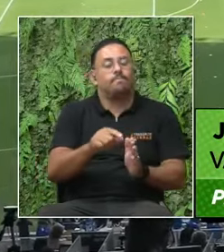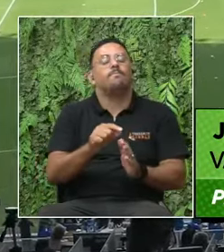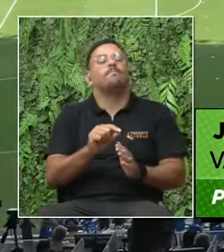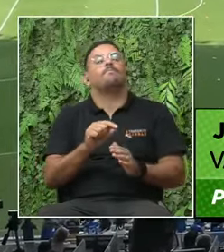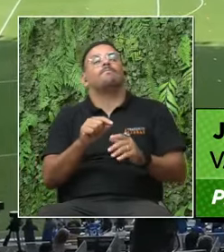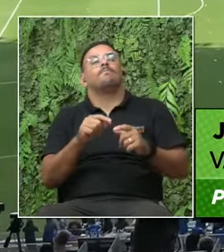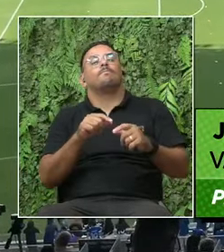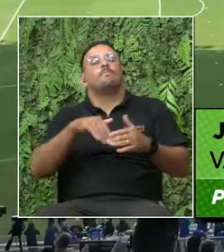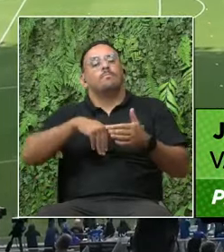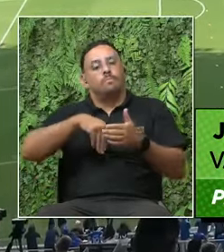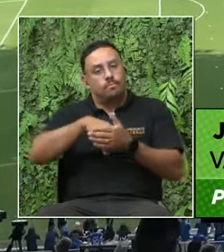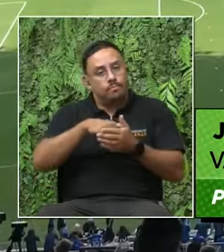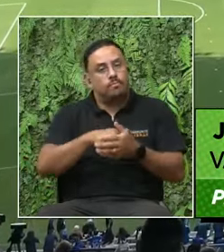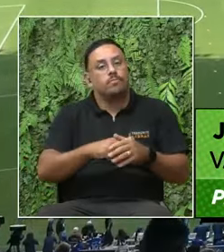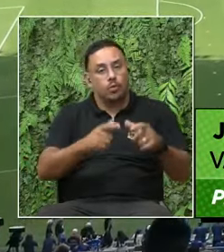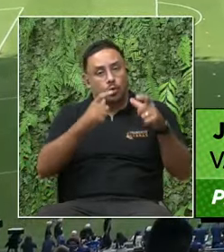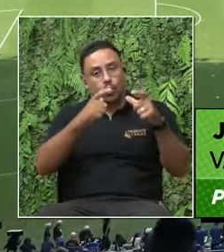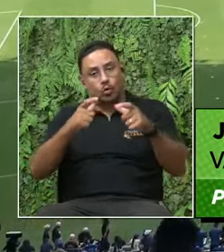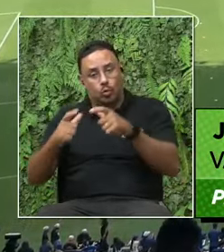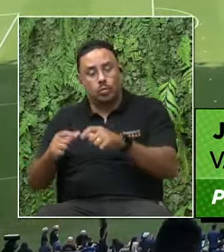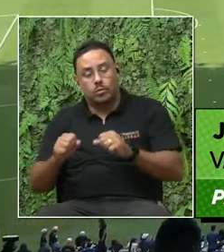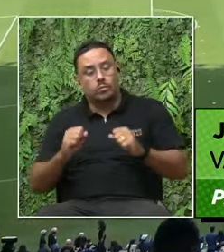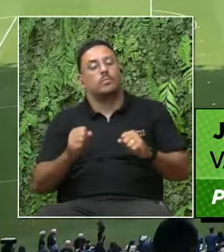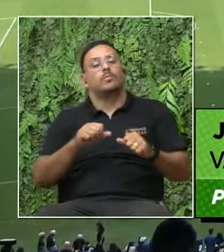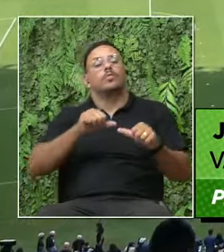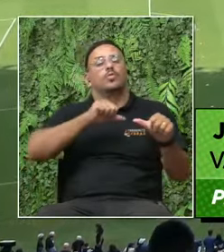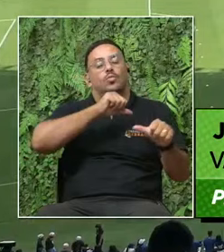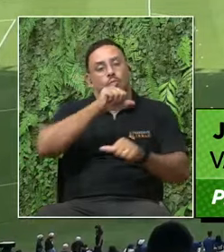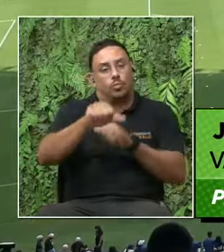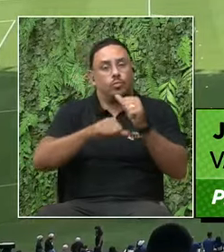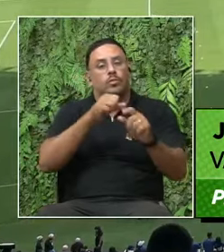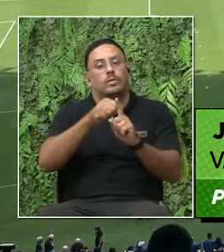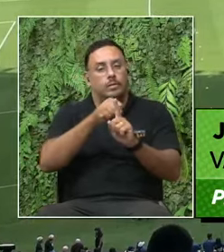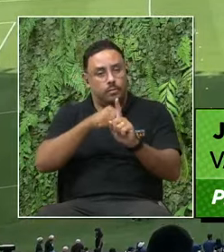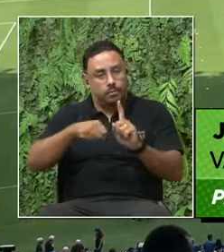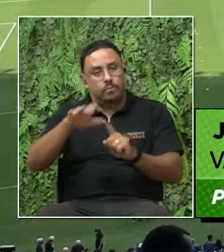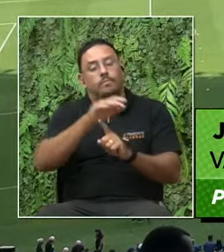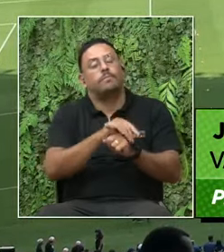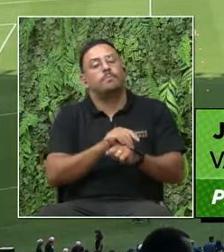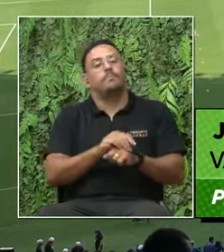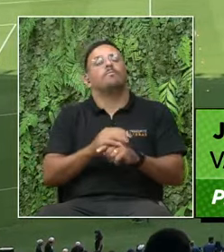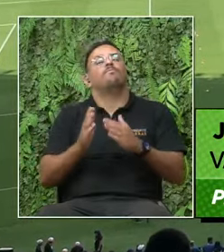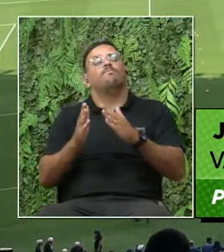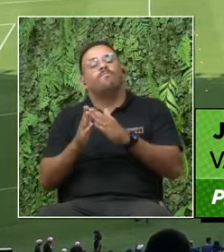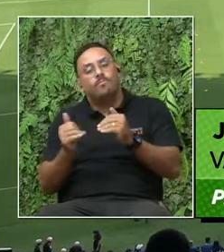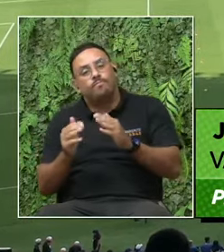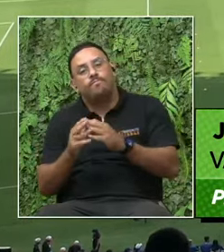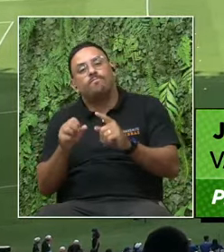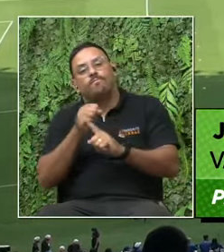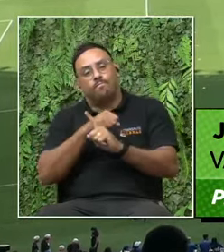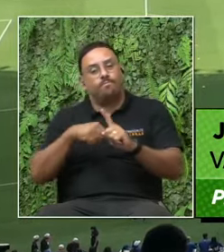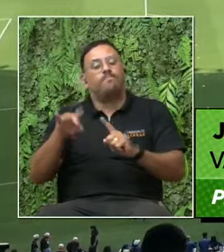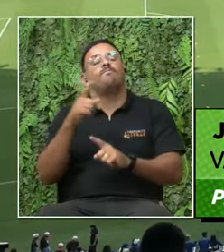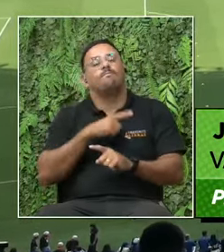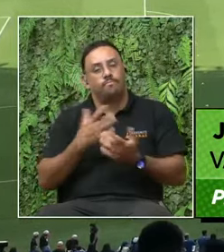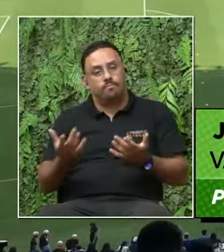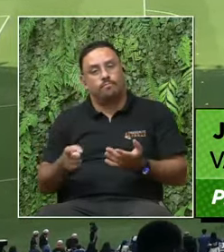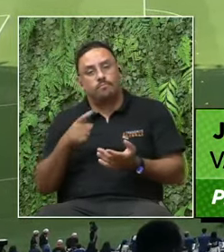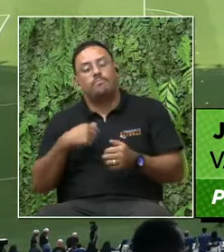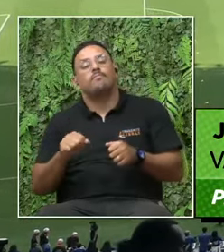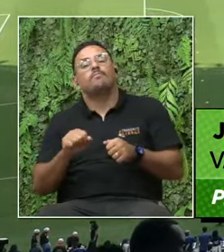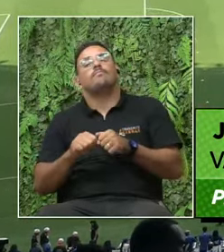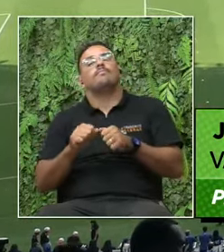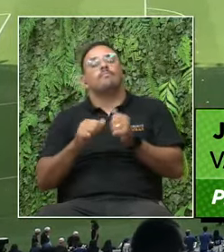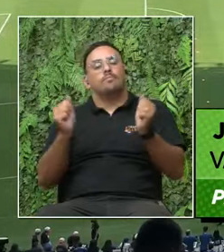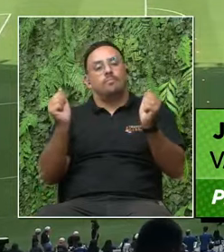né Eh que ele pode transformar a sociedade pelo apelo social que ele tem de modo que fechamos